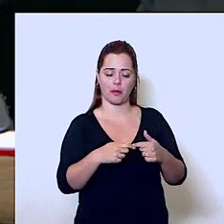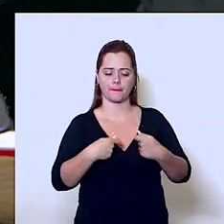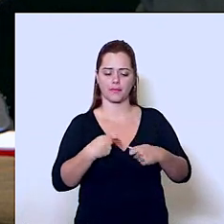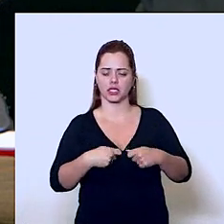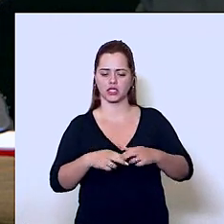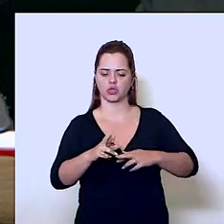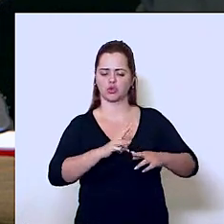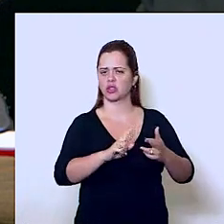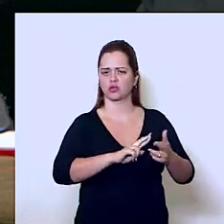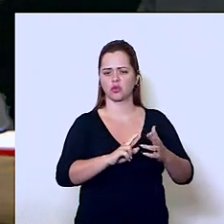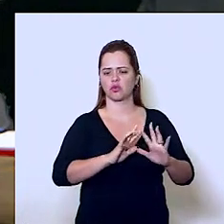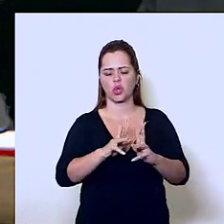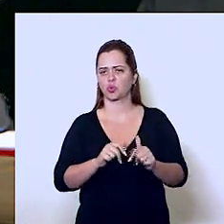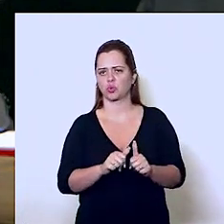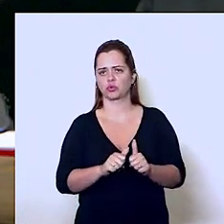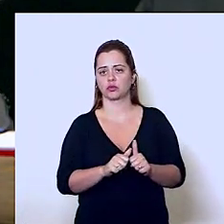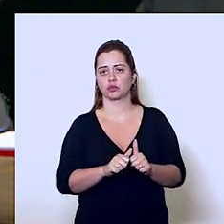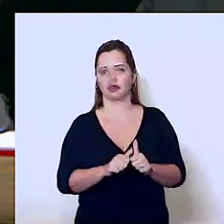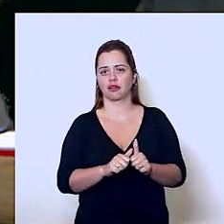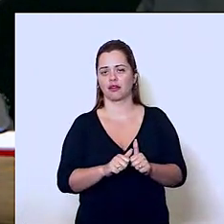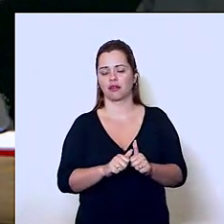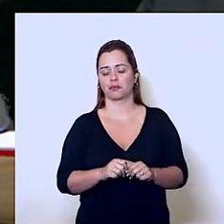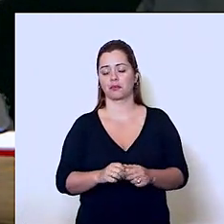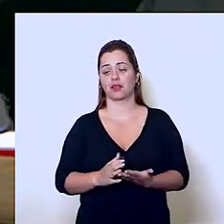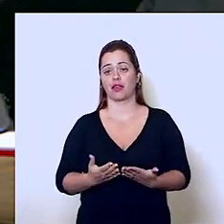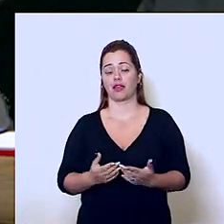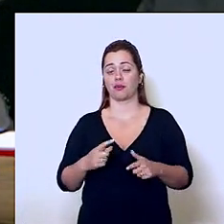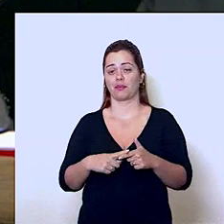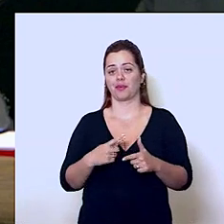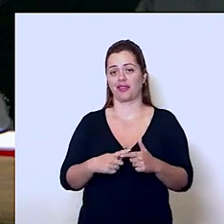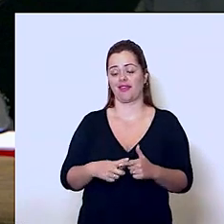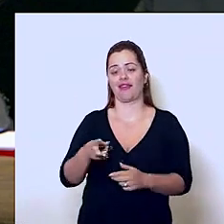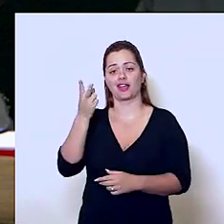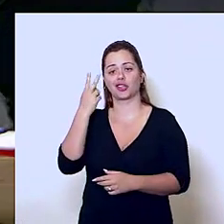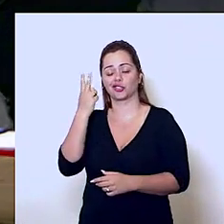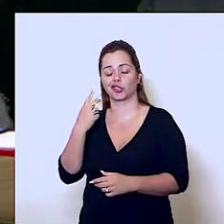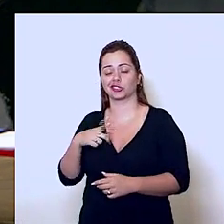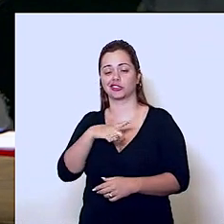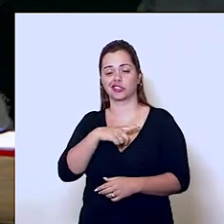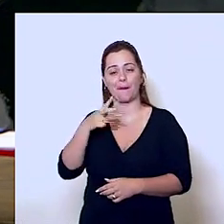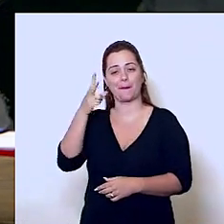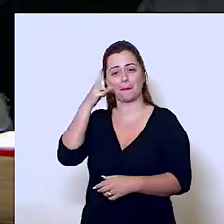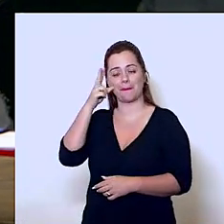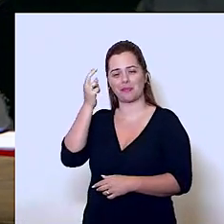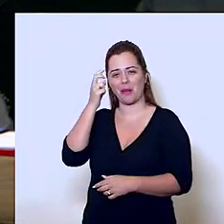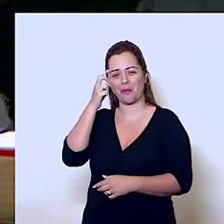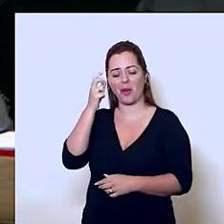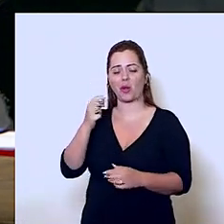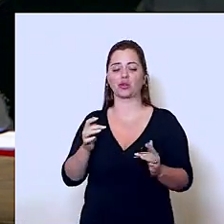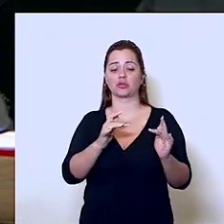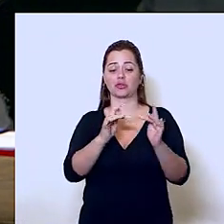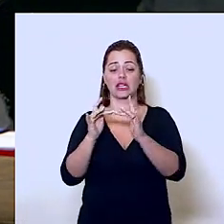de chefe de Estado. Né? Porque aquela história, o Paulo tinha memória, tinha conhecimento, mas ele sabia ligar as coisas. Quer dizer, a